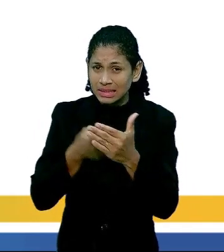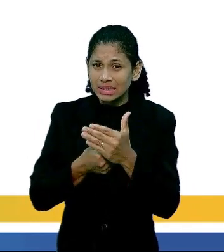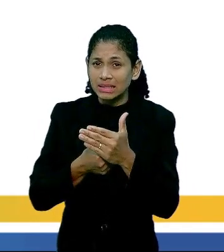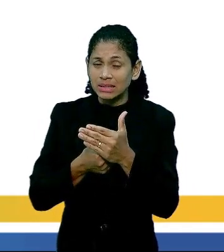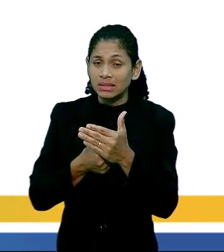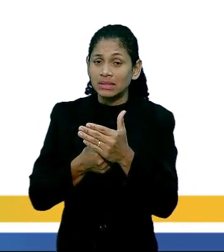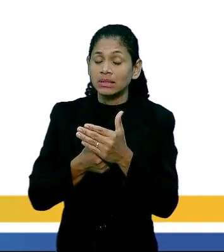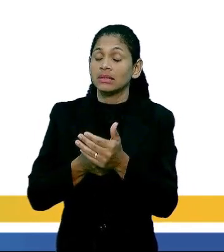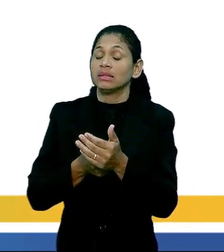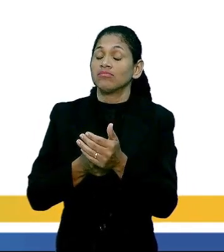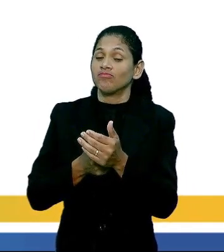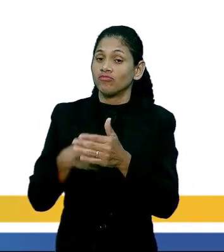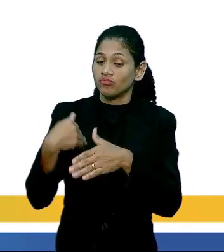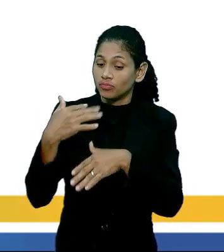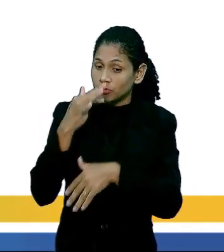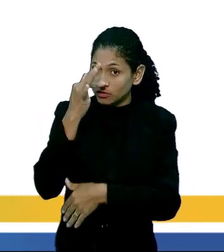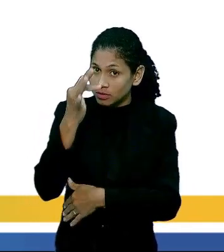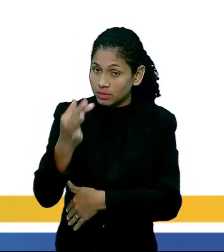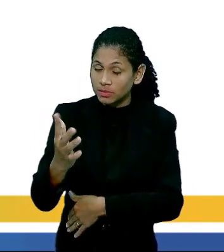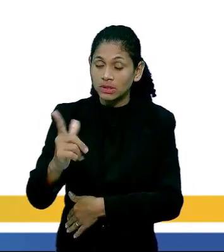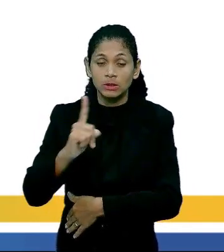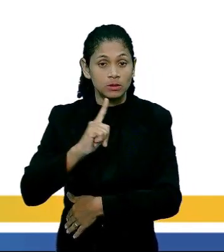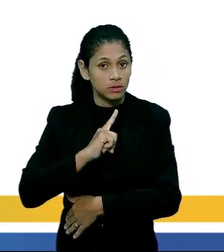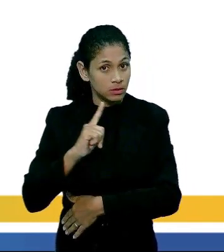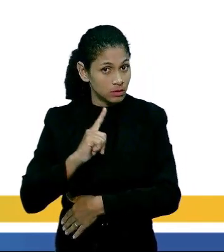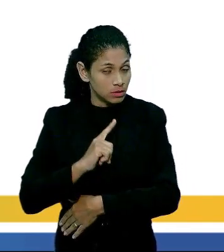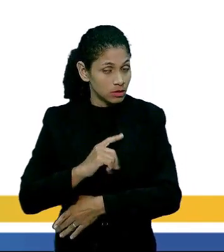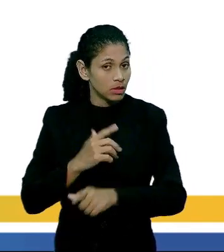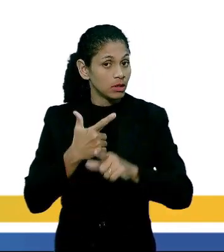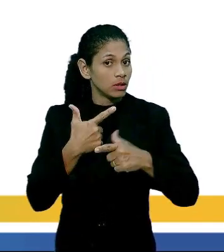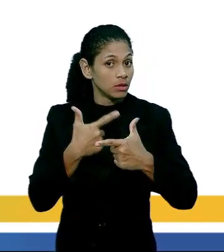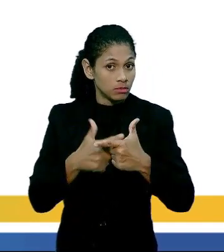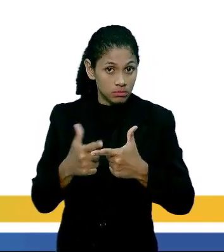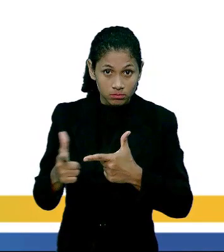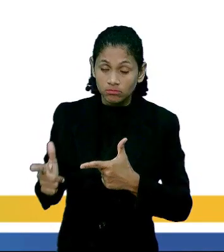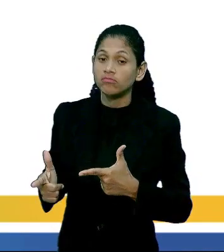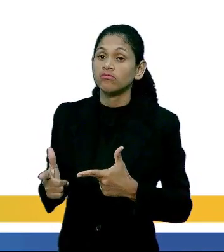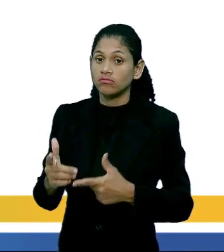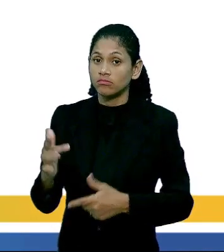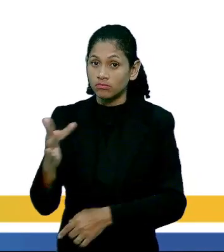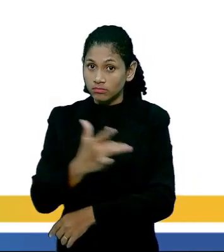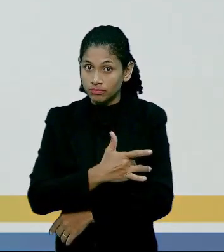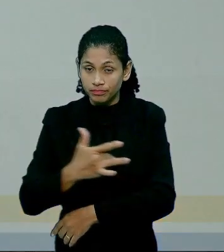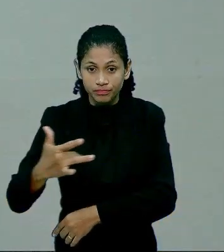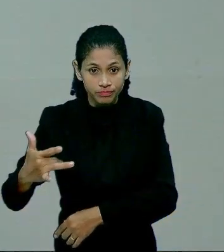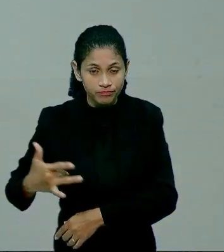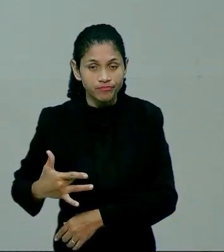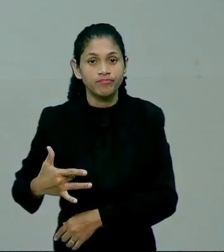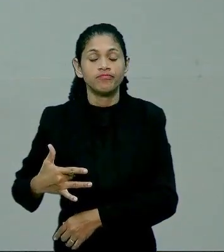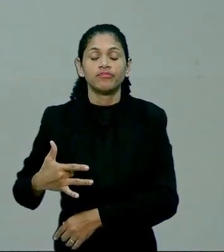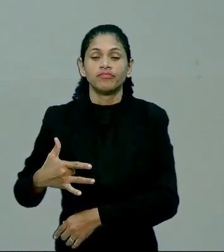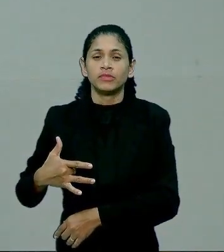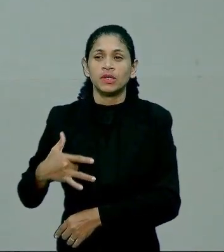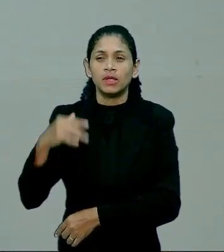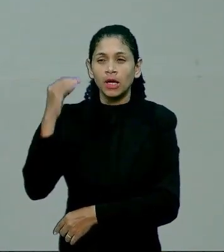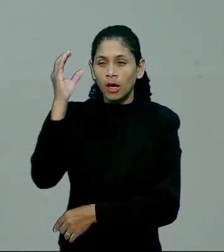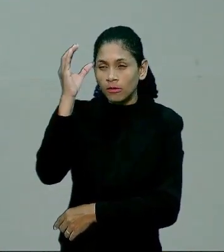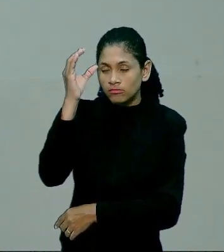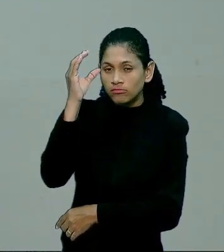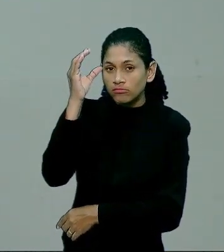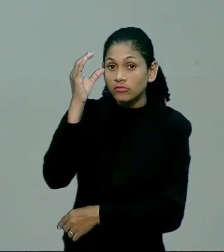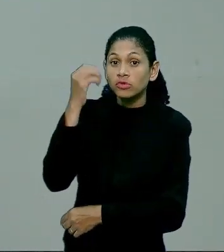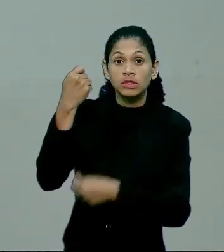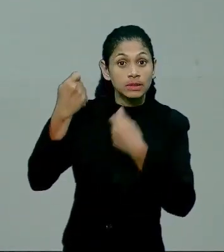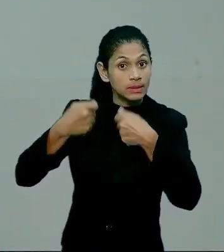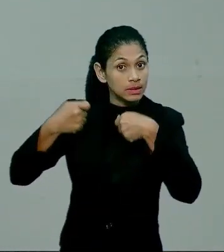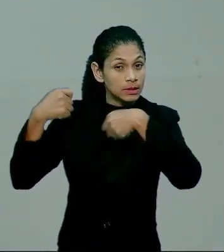que, para ser minimizada de alguma forma, né, vai valer a compreensão, a consciência, essa